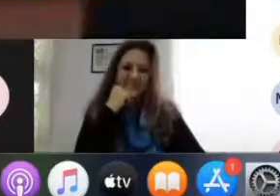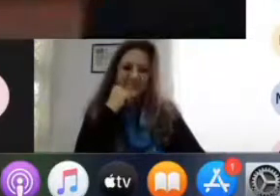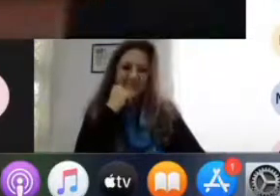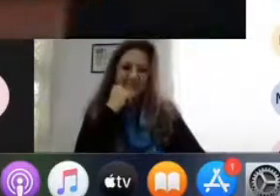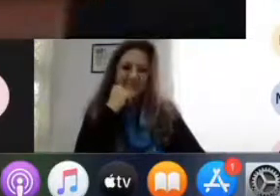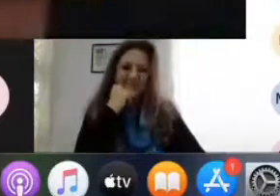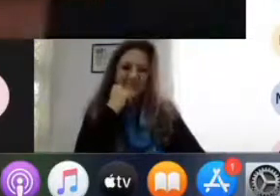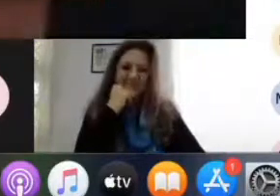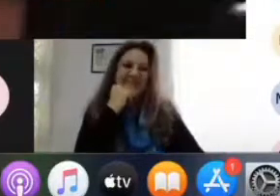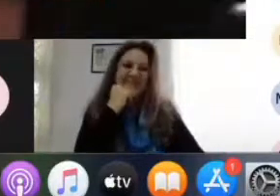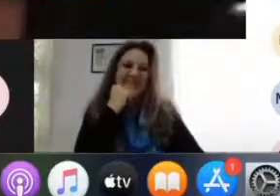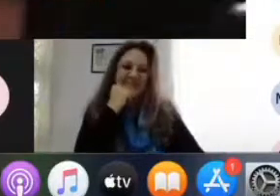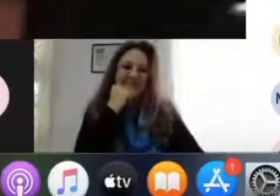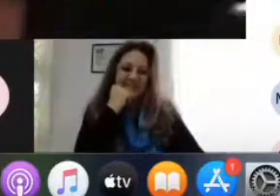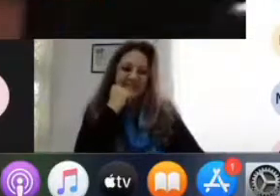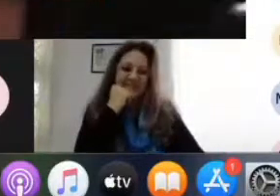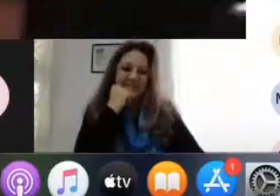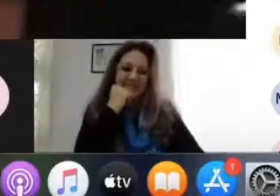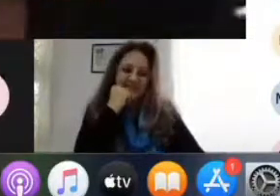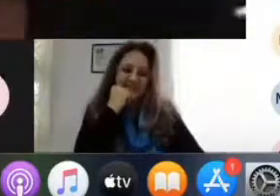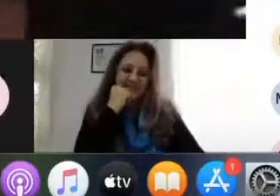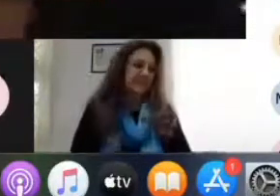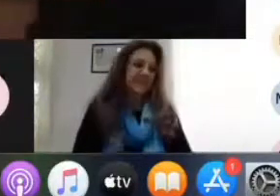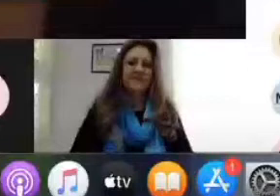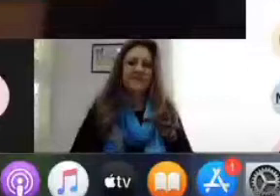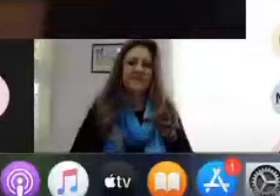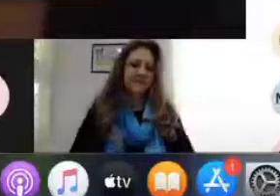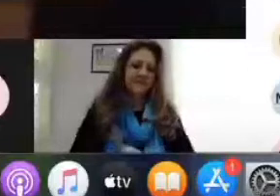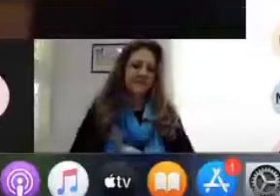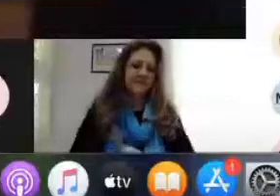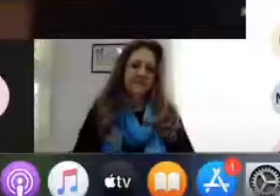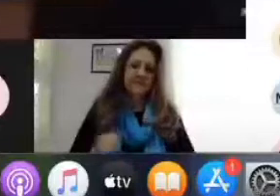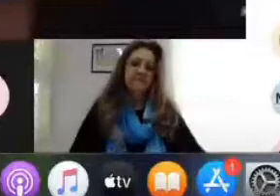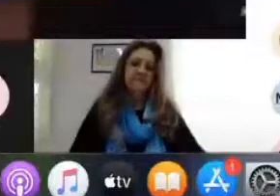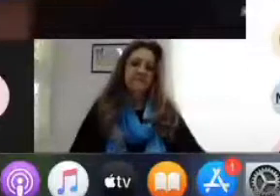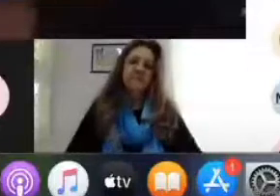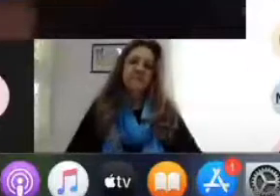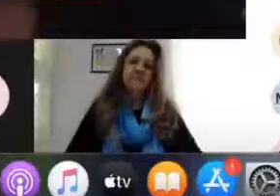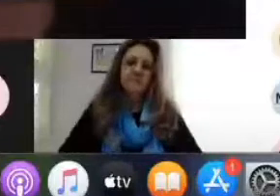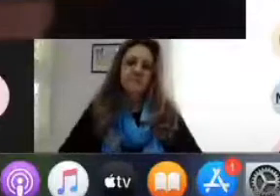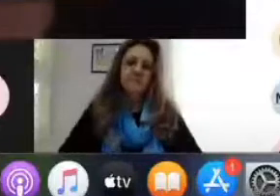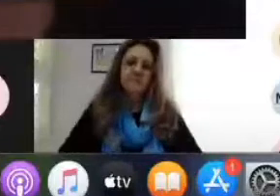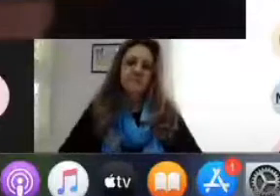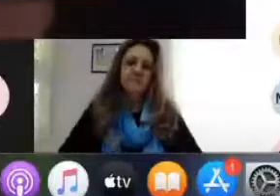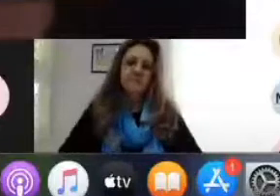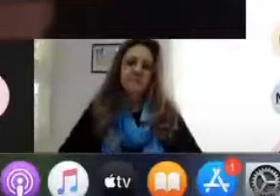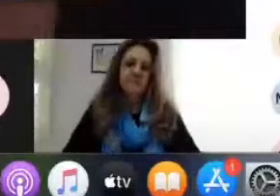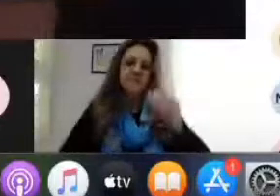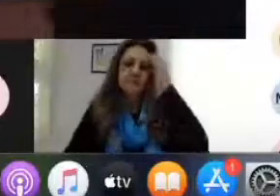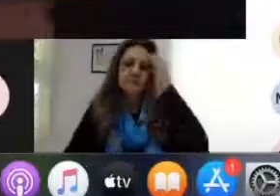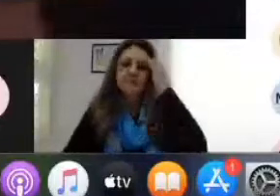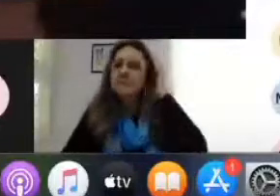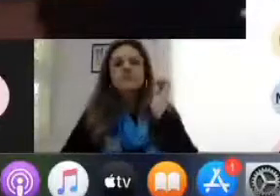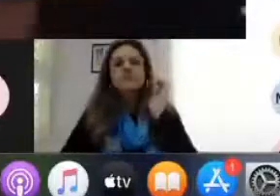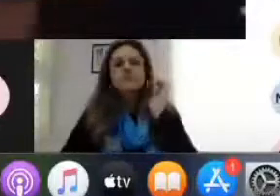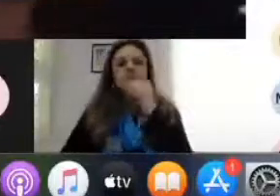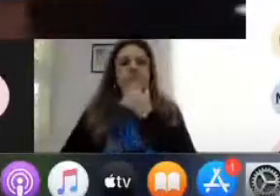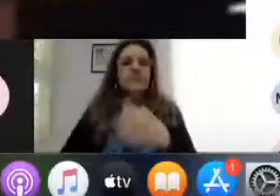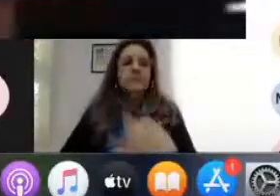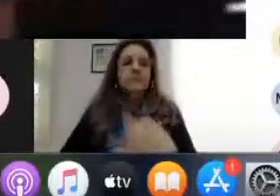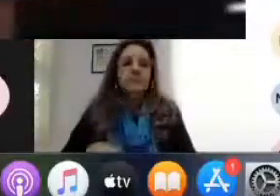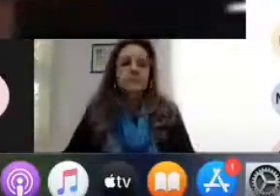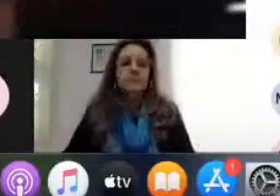muito dos teus das tuas pesquisas, das tuas contribuições. Então, muito rapidamente te dar as boas-vindas, agradecer